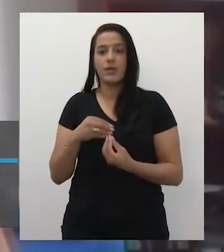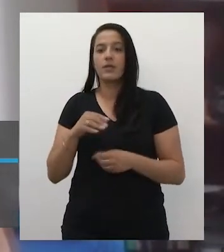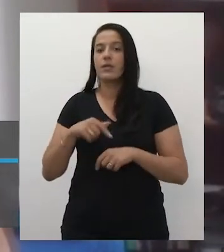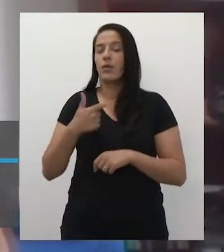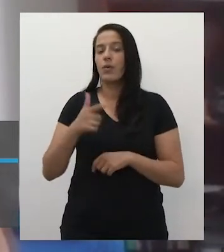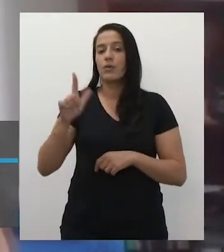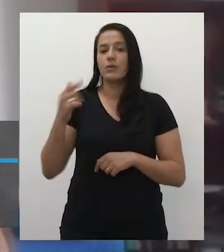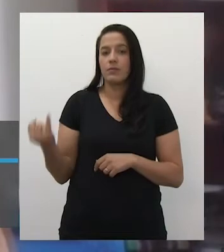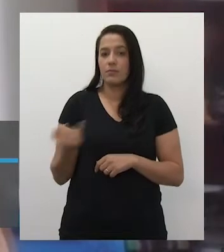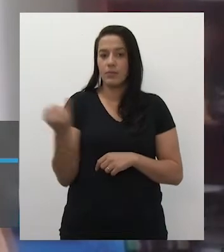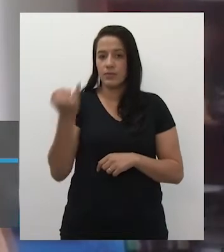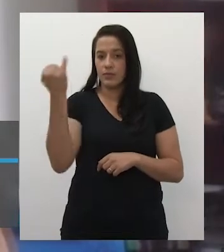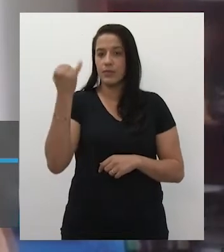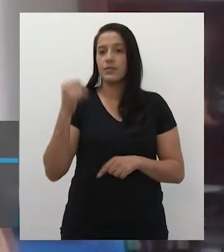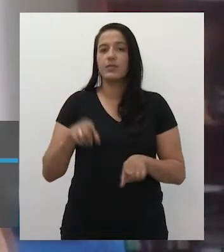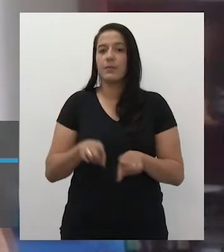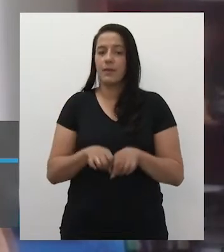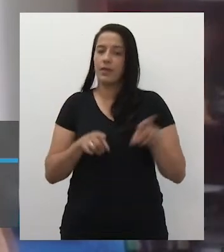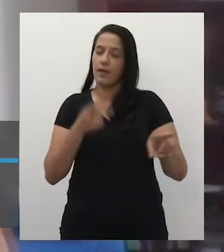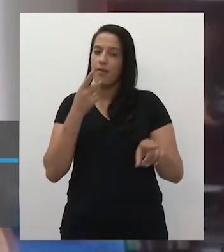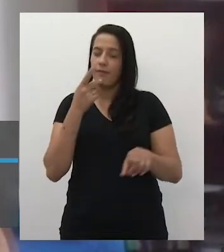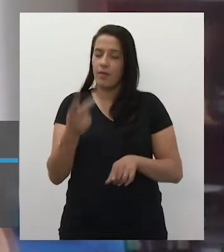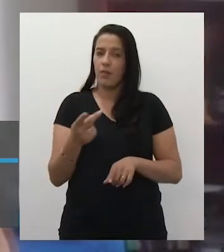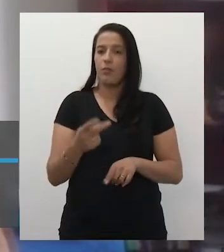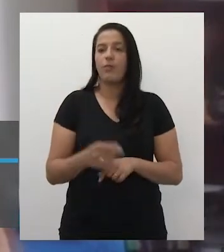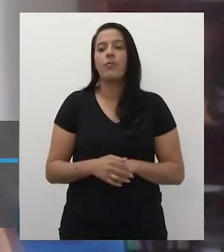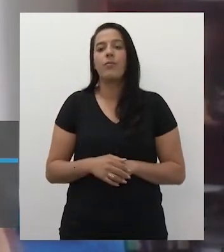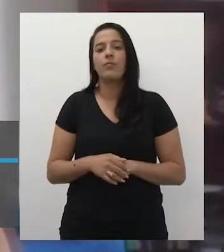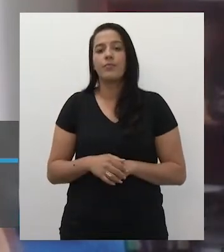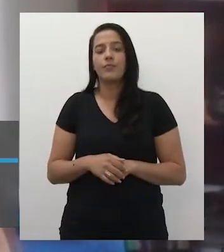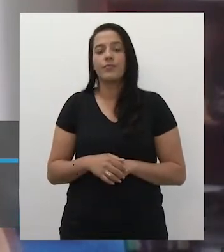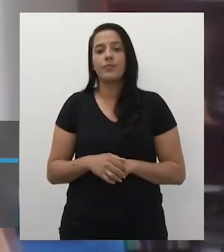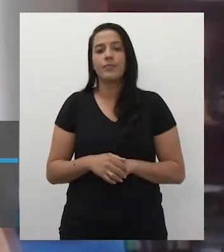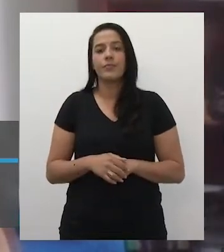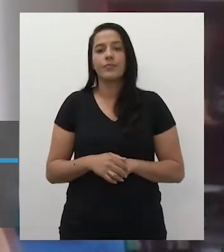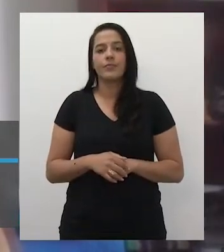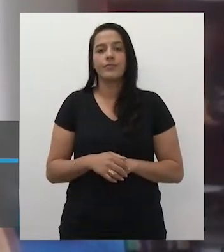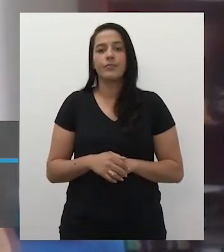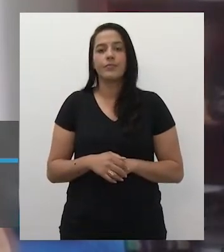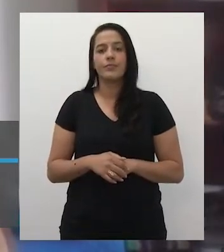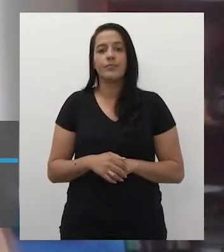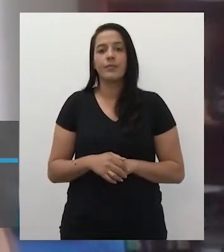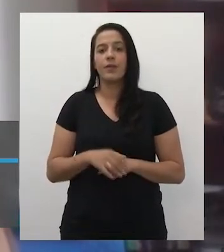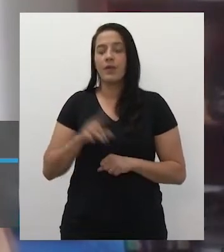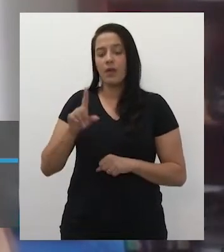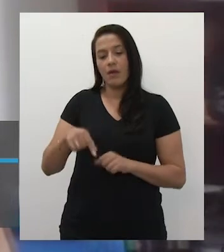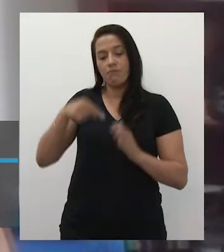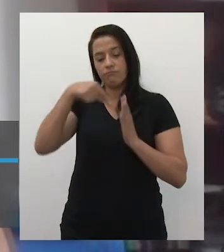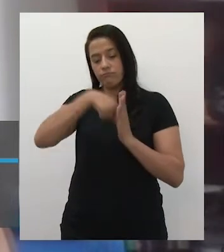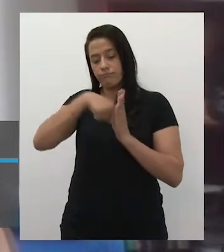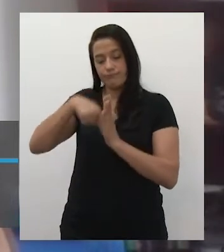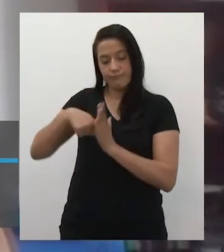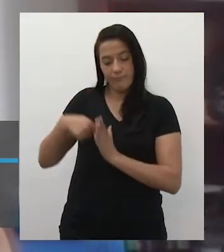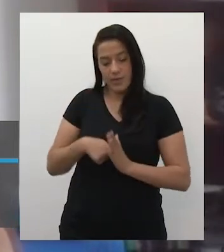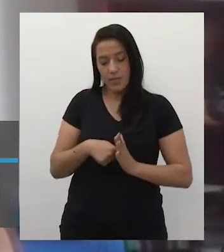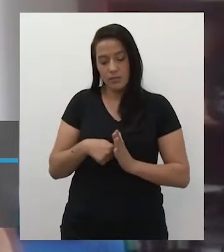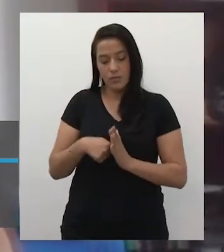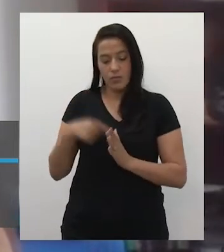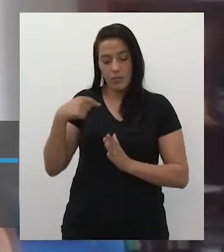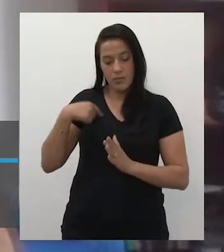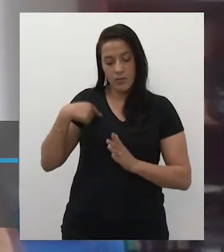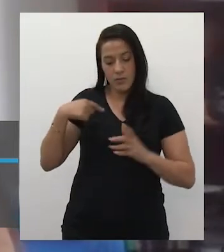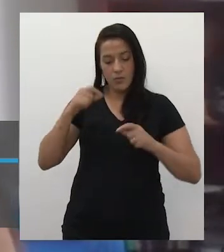e etc., que daí também já seria uma tarefa mais complexa e tudo mais. Então, além de mesclar a complexidade